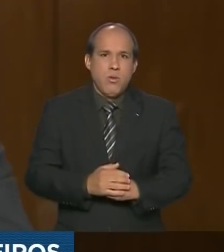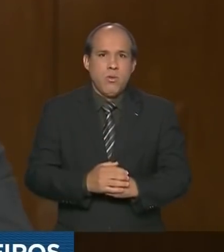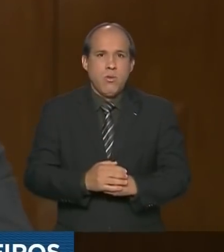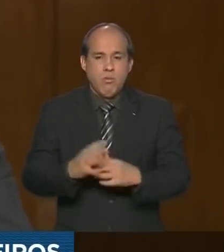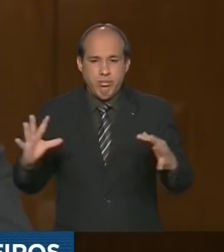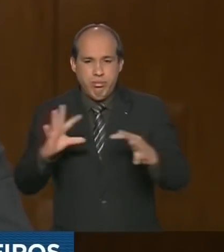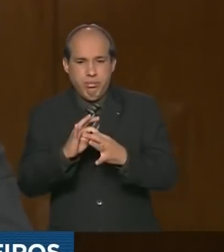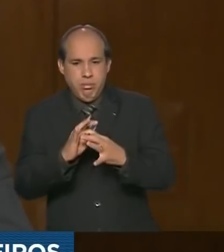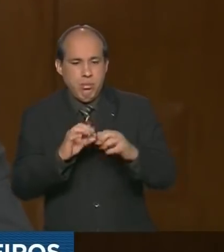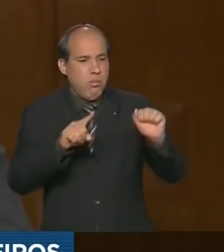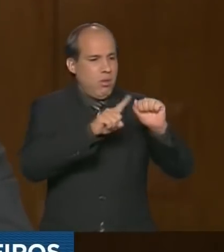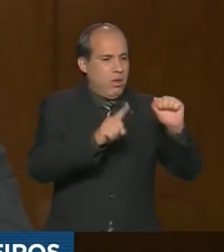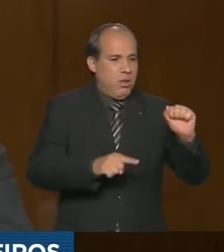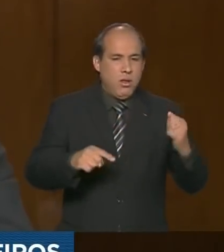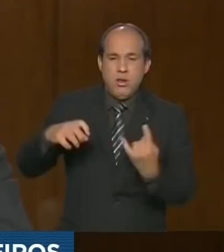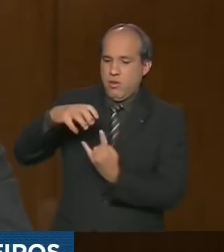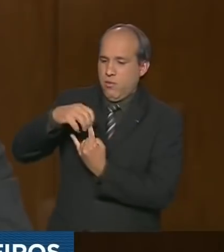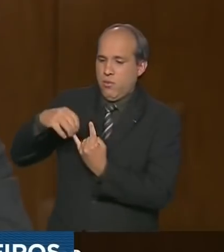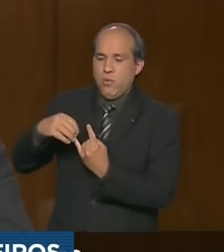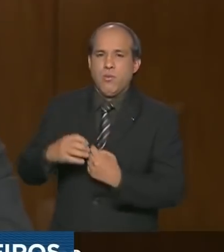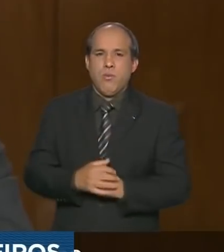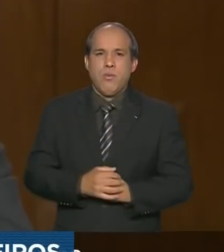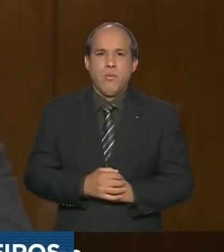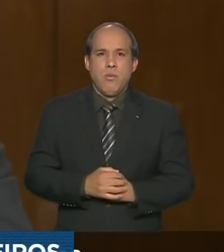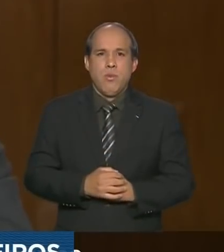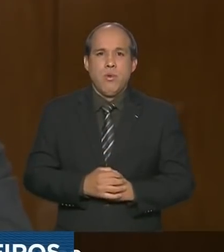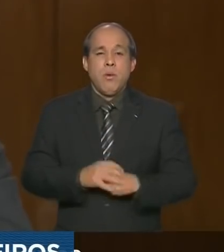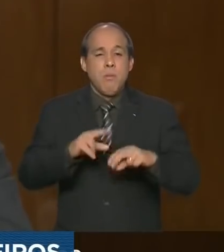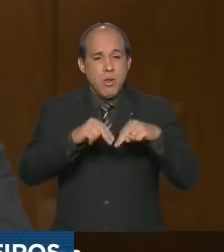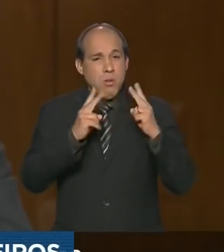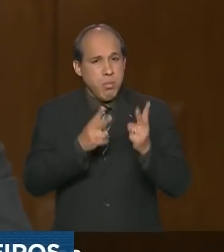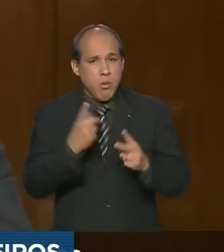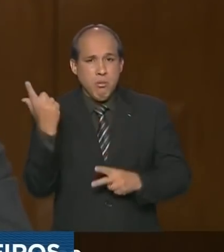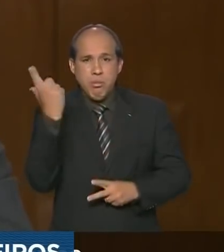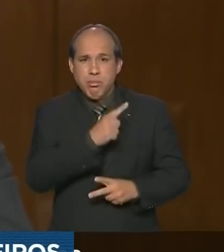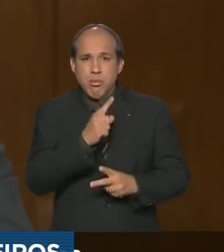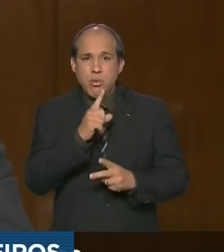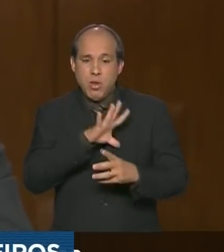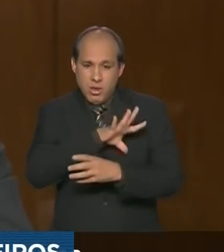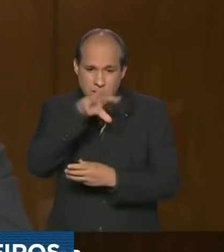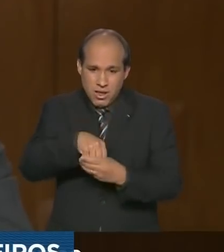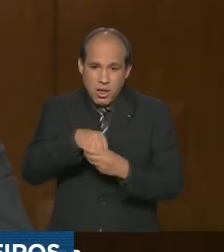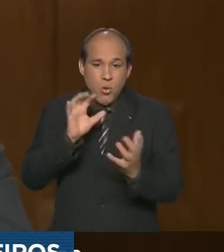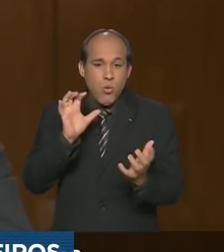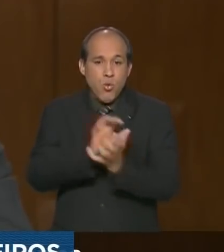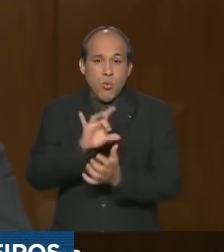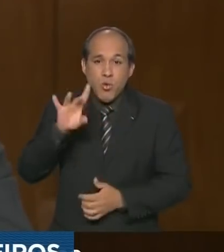entre a AstraZeneca e a Fiocruz. Com isso, passamos a integrar a